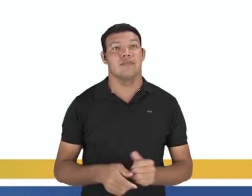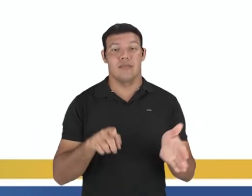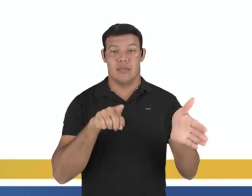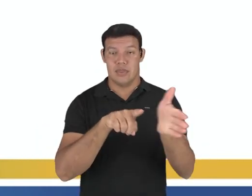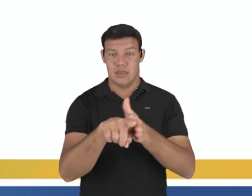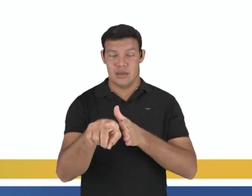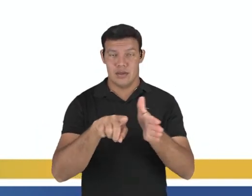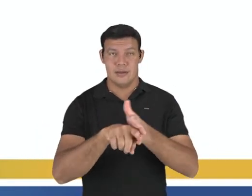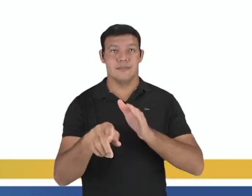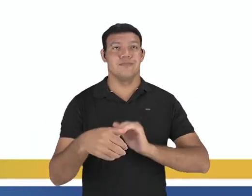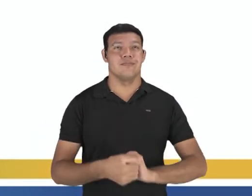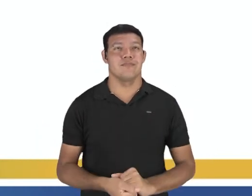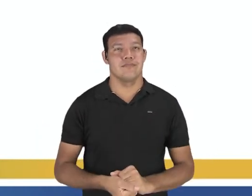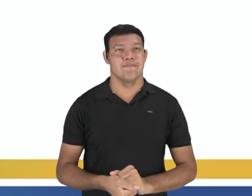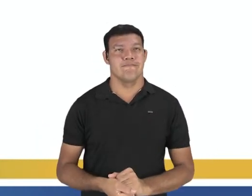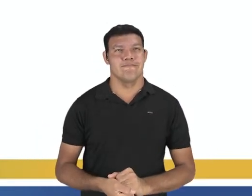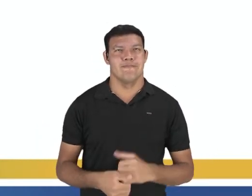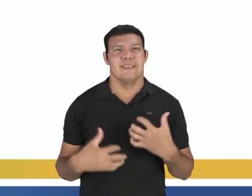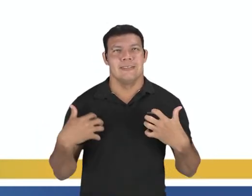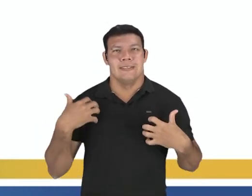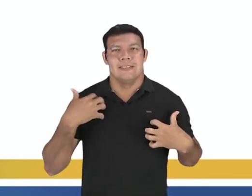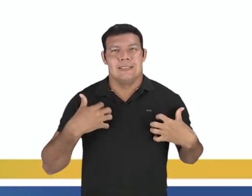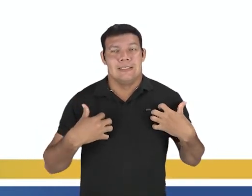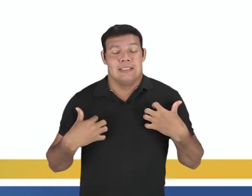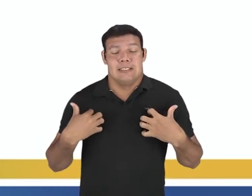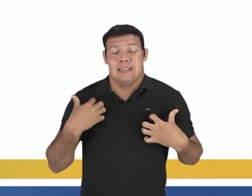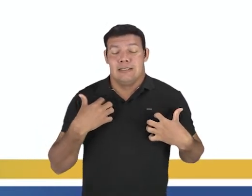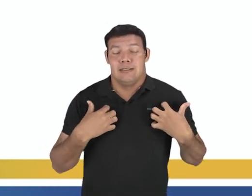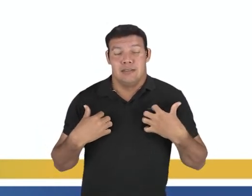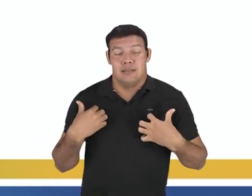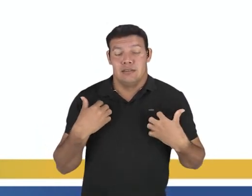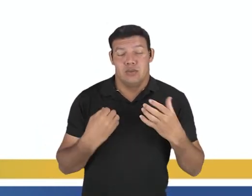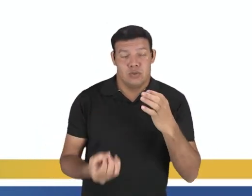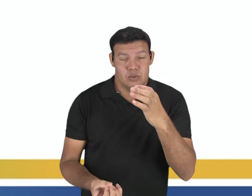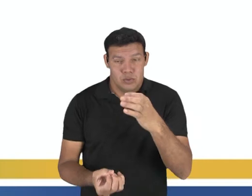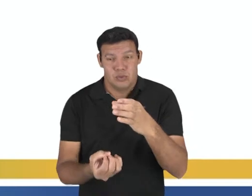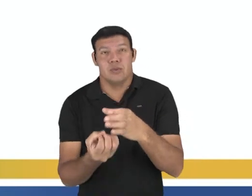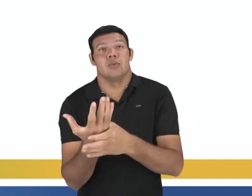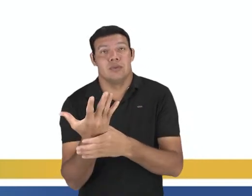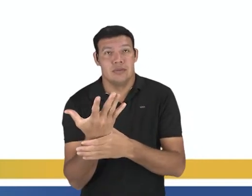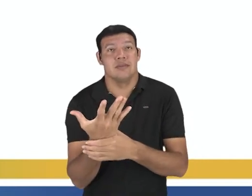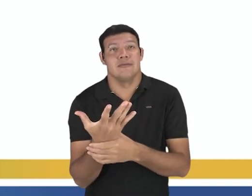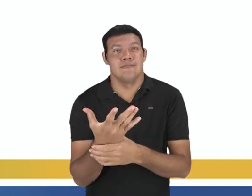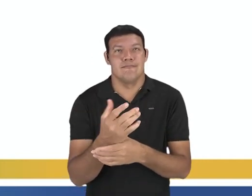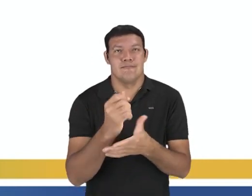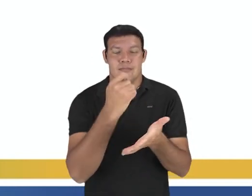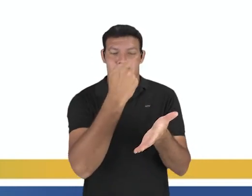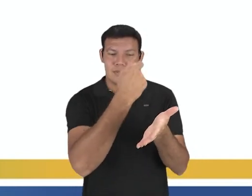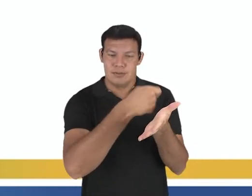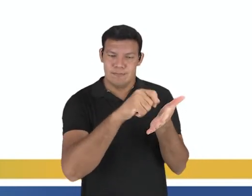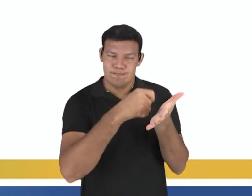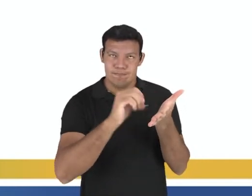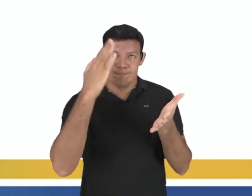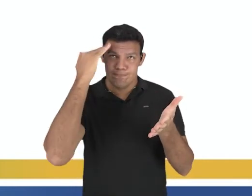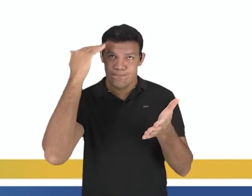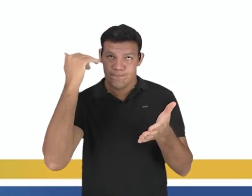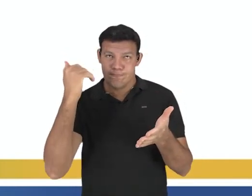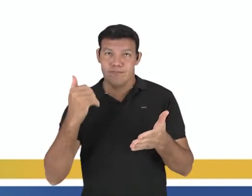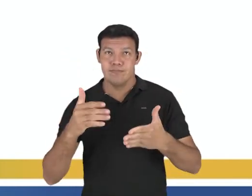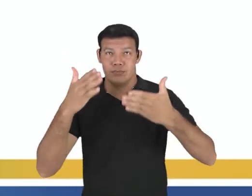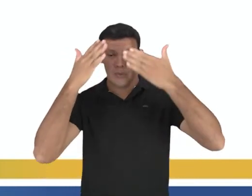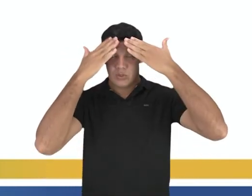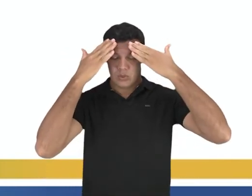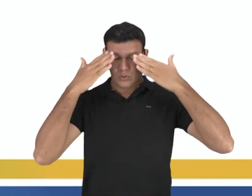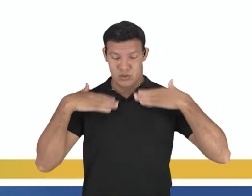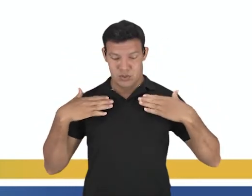Questão. A inquietação existencial do autor com a autoimagem corporal